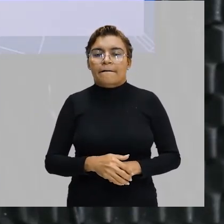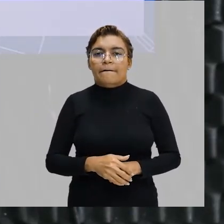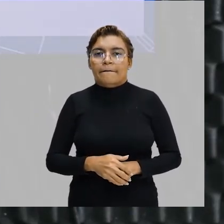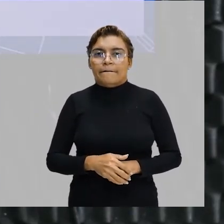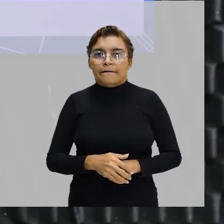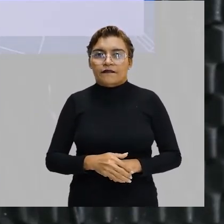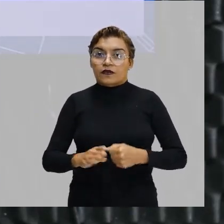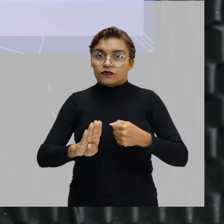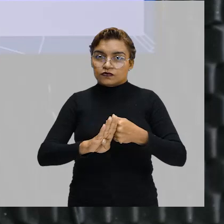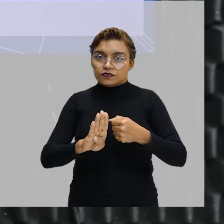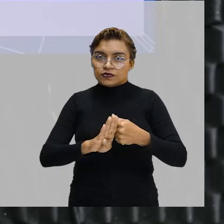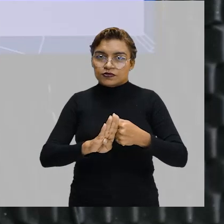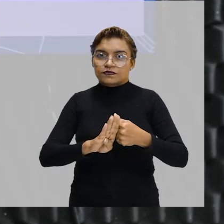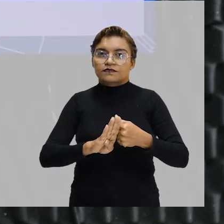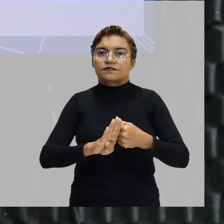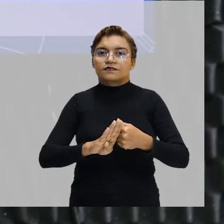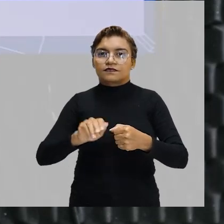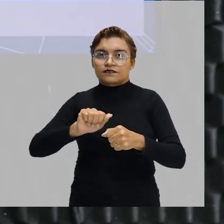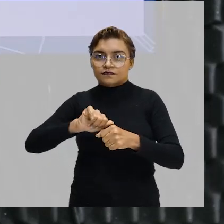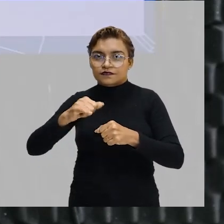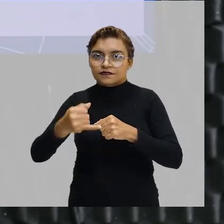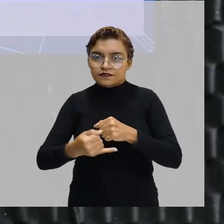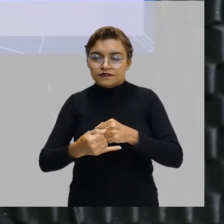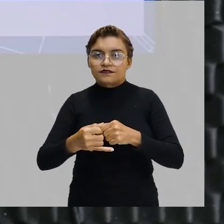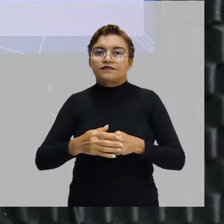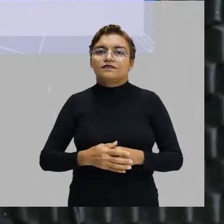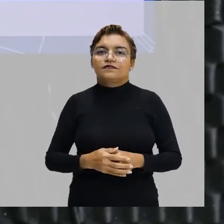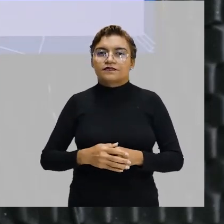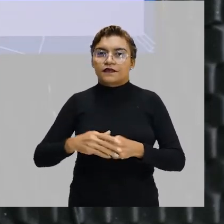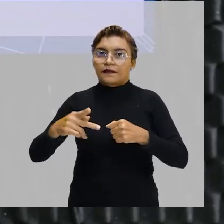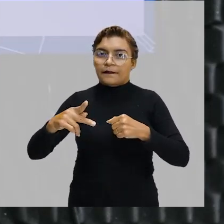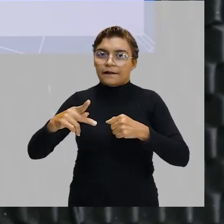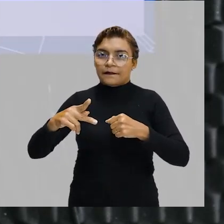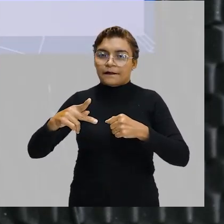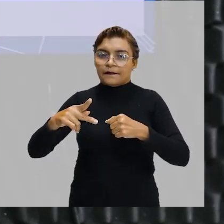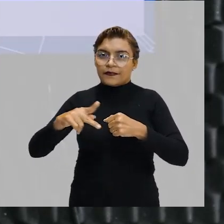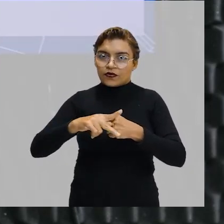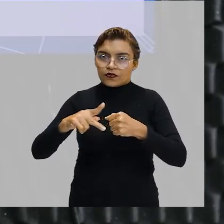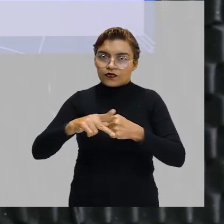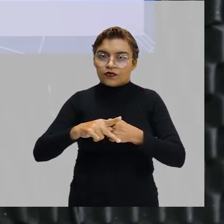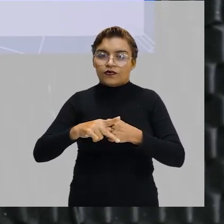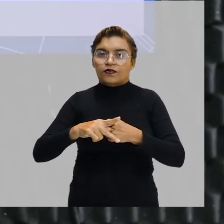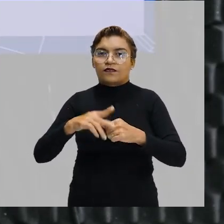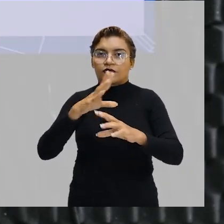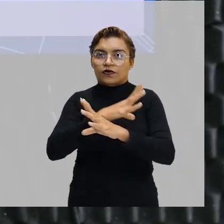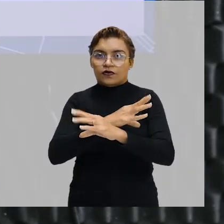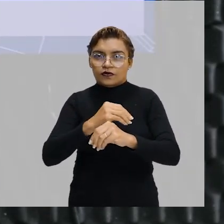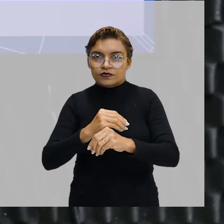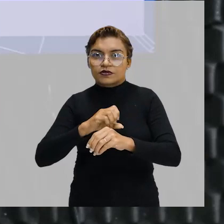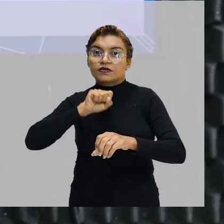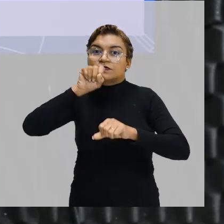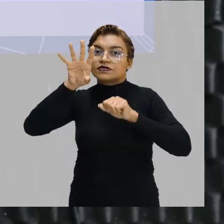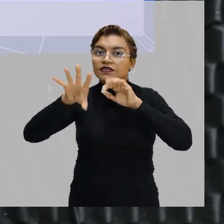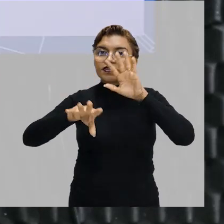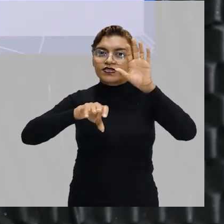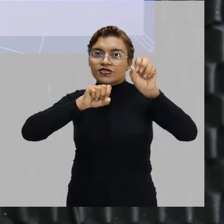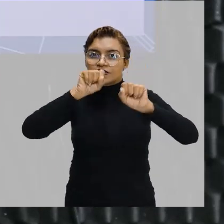gente. Substantivo, adjetivo, pronome, conjunção, interjeição.